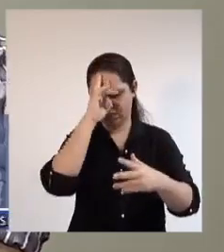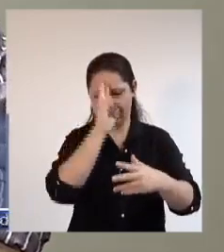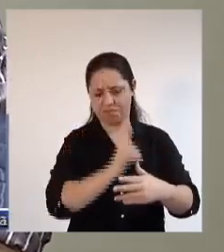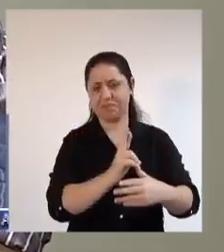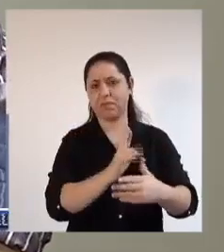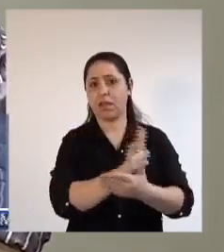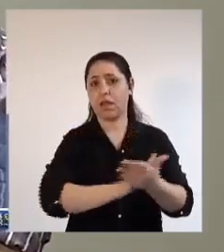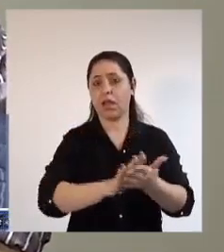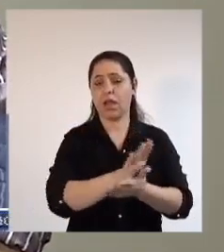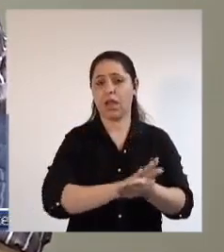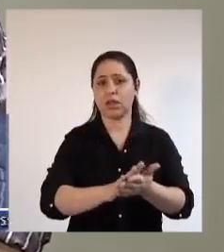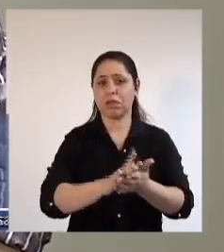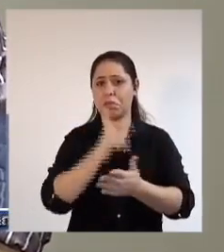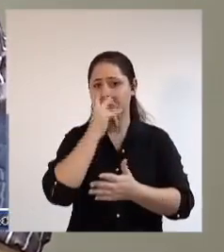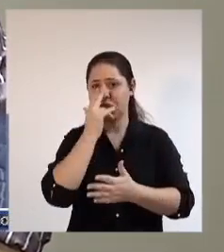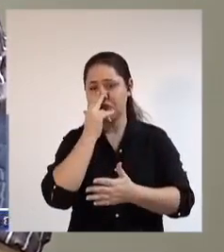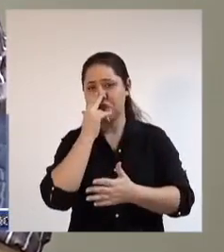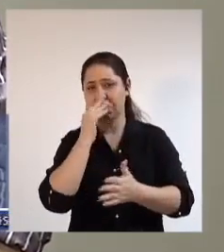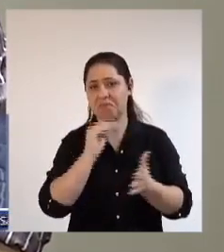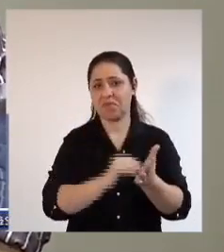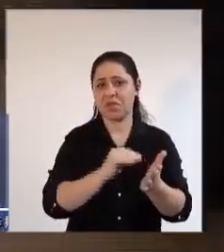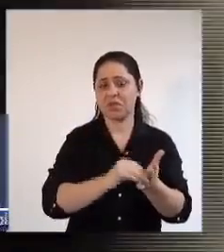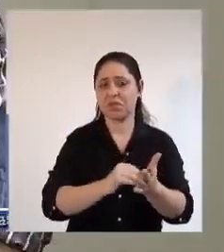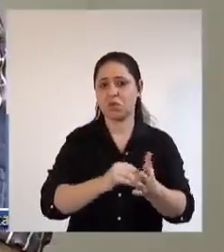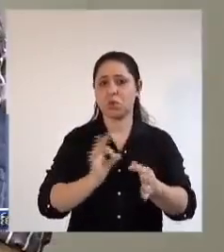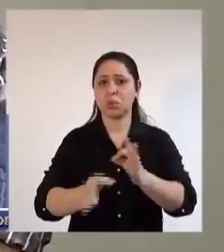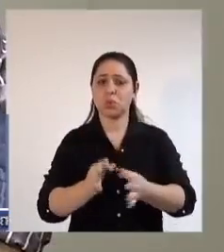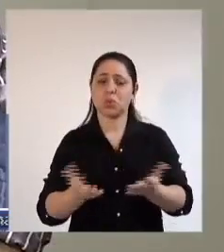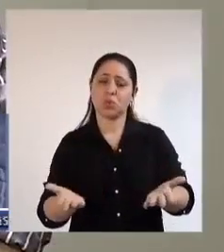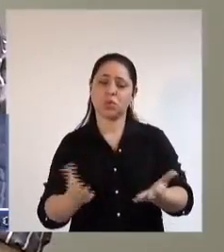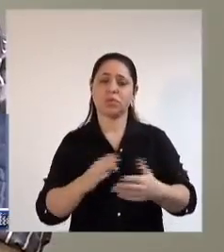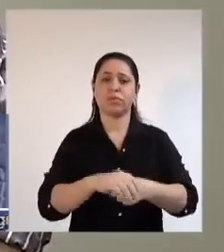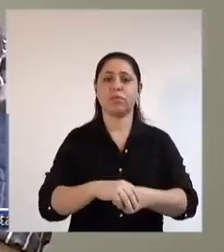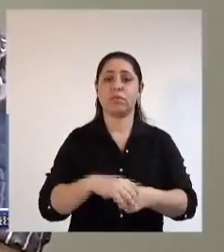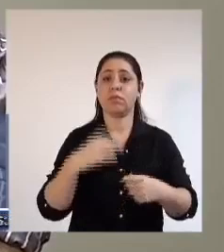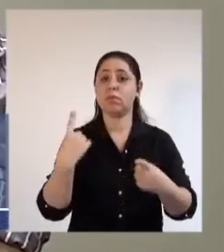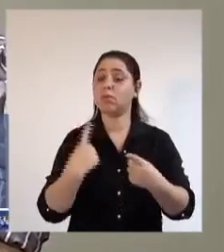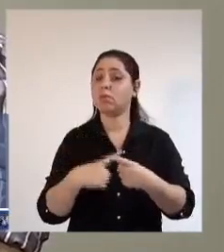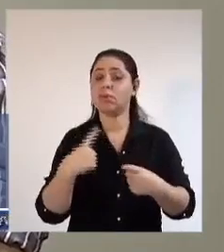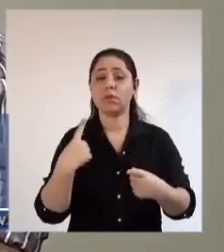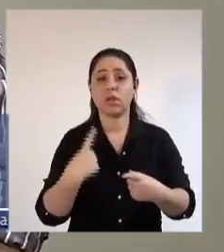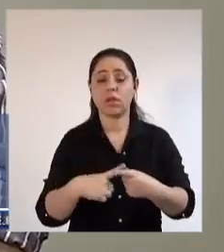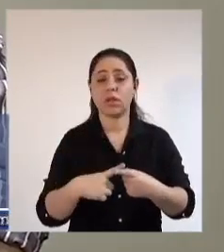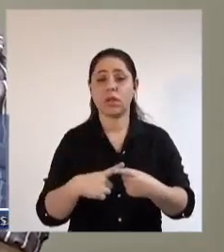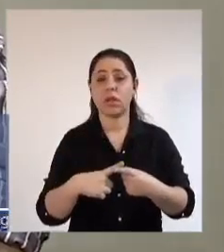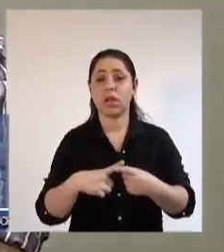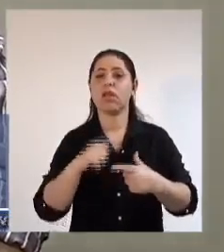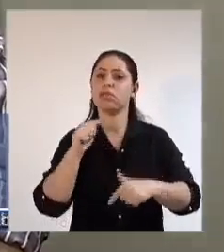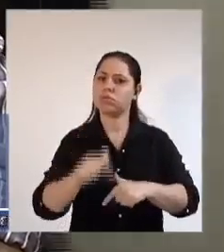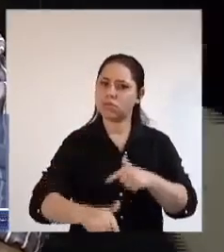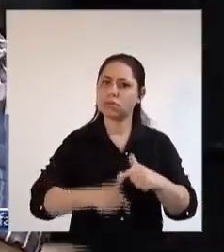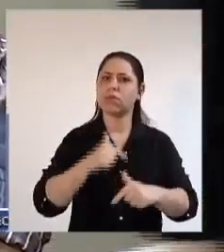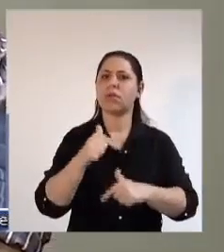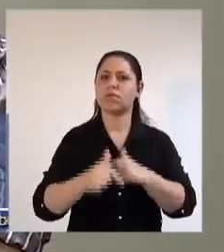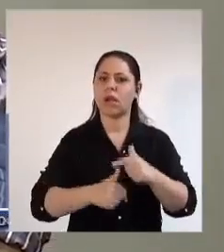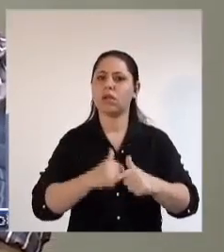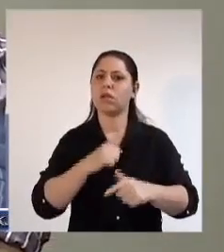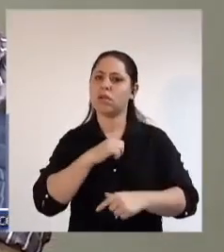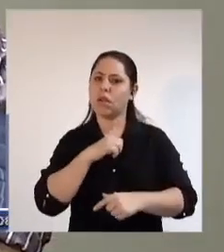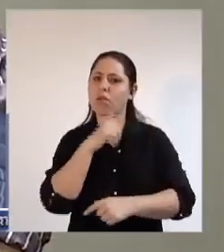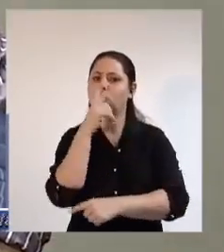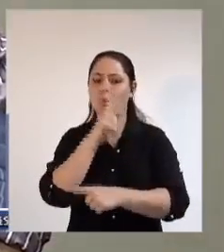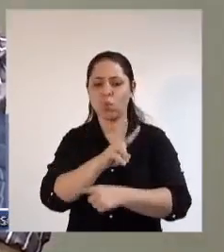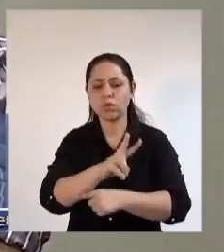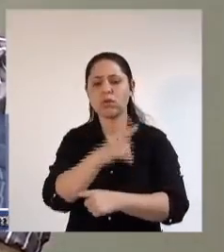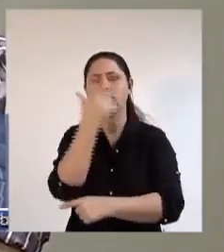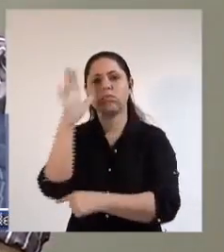e fica uma insegurança jurídica muito grande porque não presta apesar de prestar o trabalho o serviço ambiental da